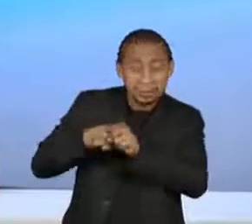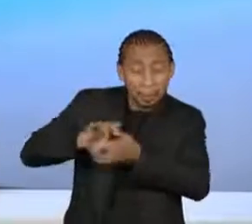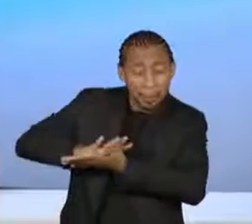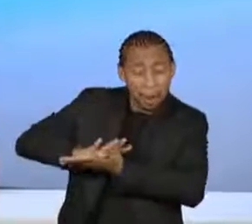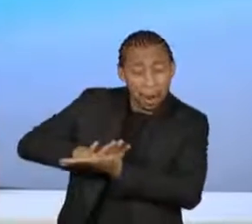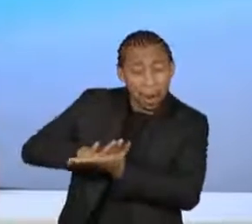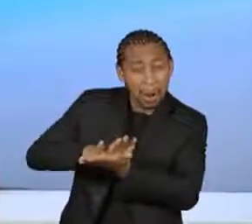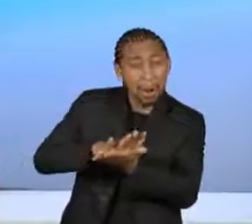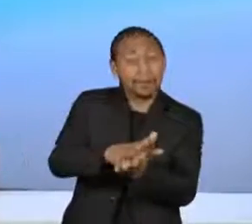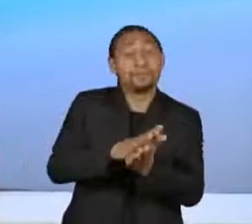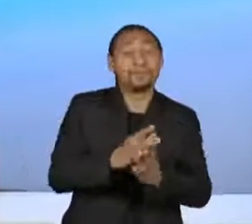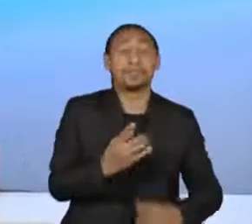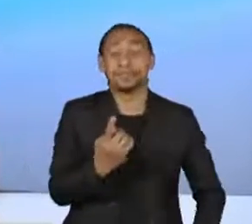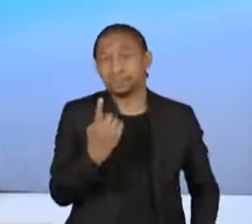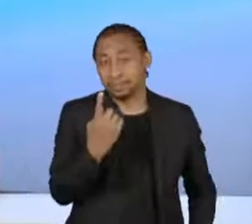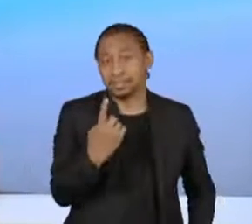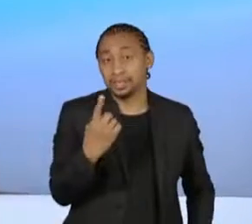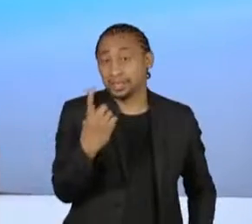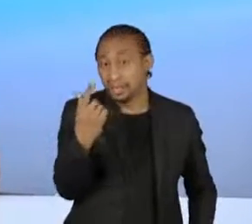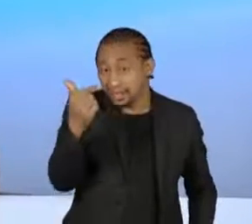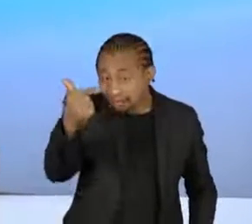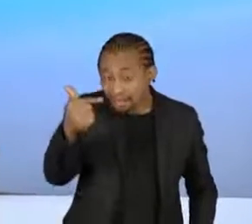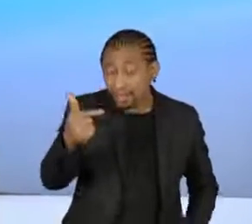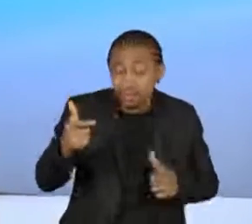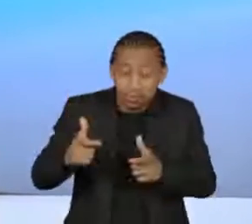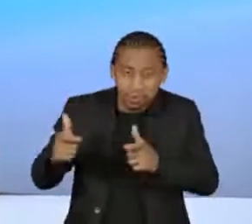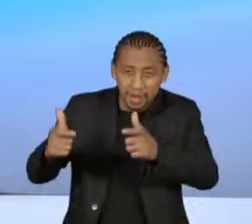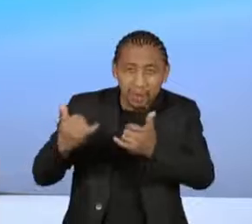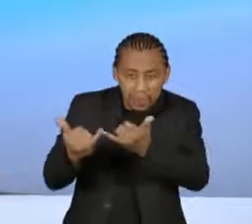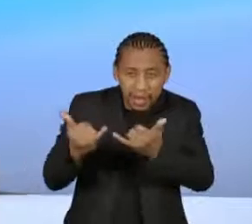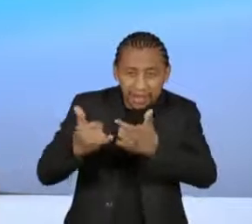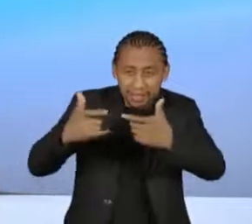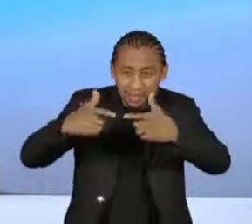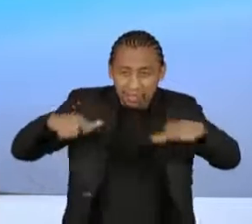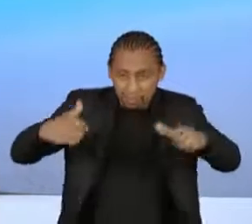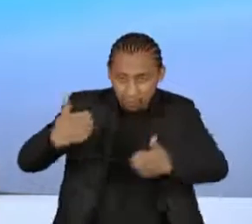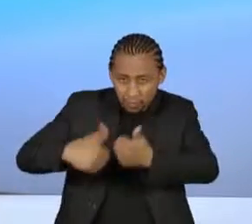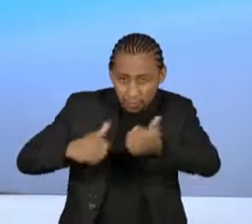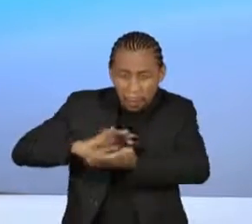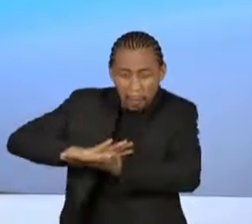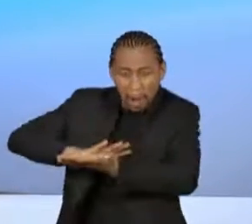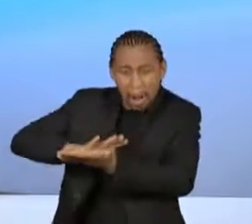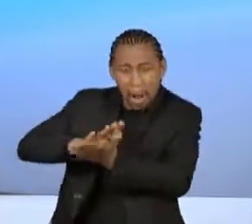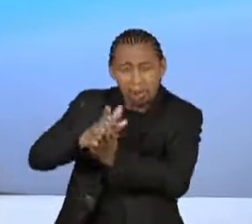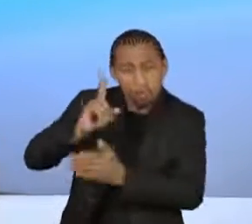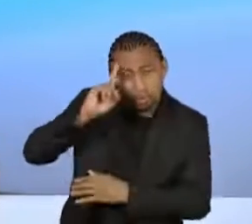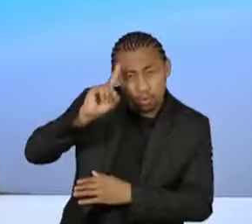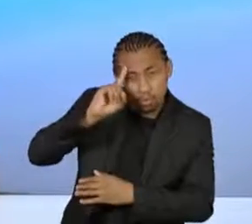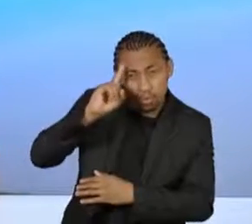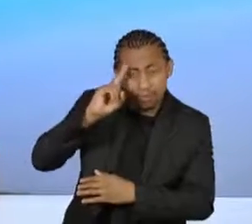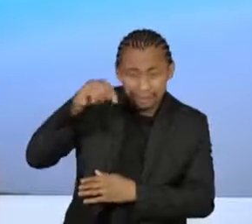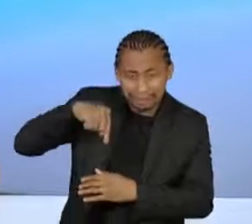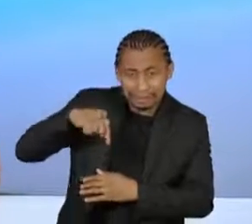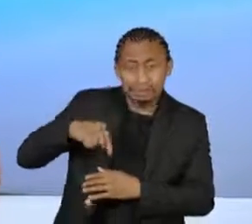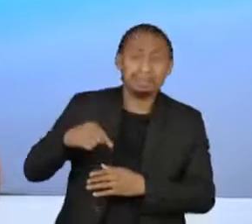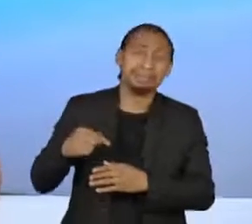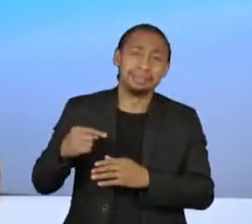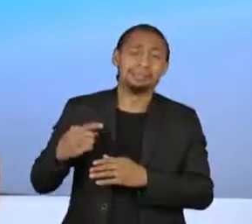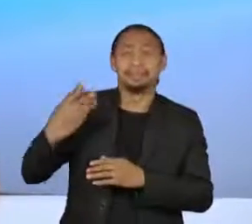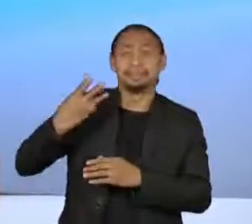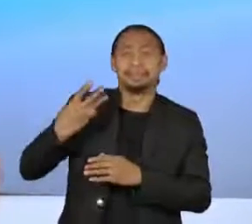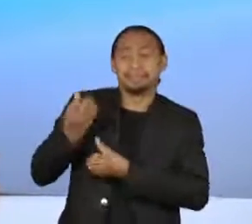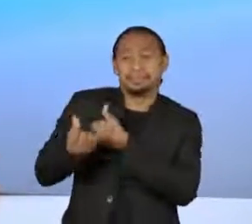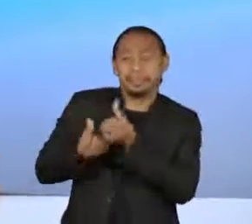devastado. A gente teve 117 campos de futebol por dia neste primeiro semestre, então a situação é bem crítica. Como a senhora pensa